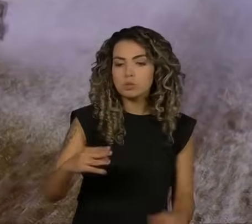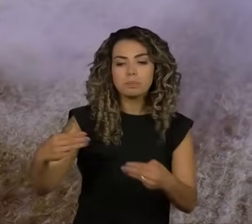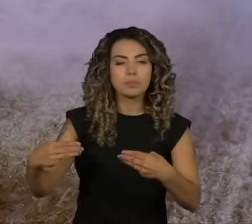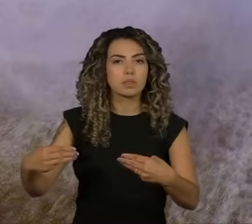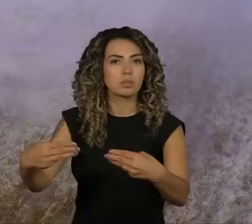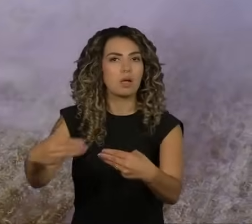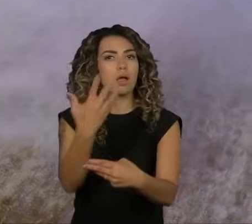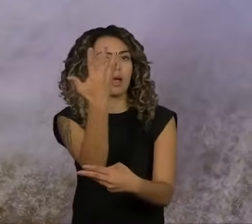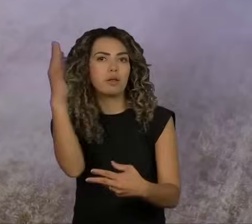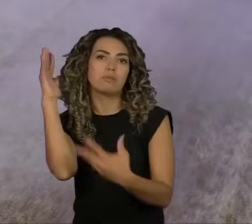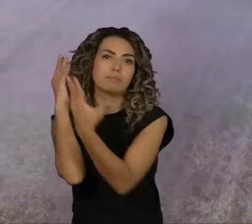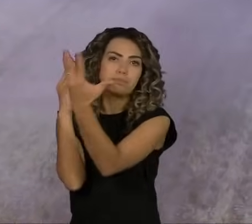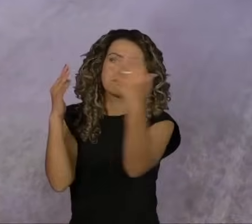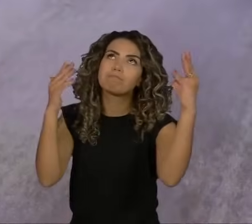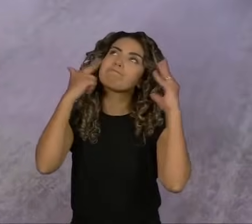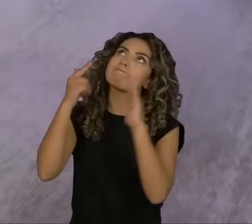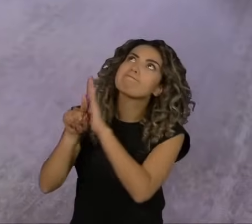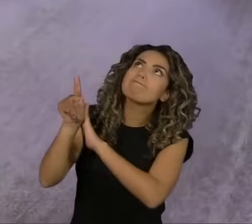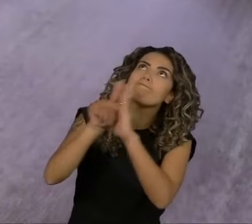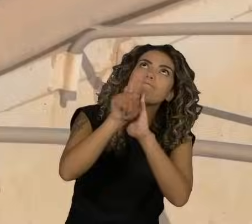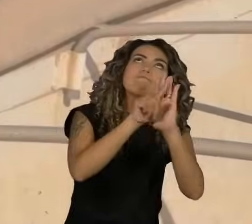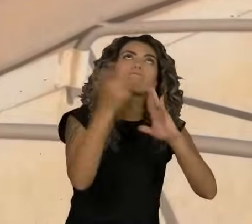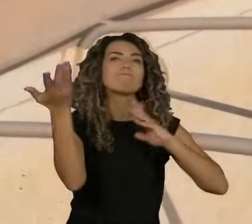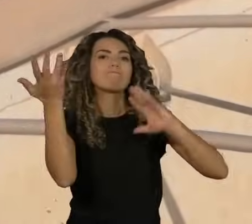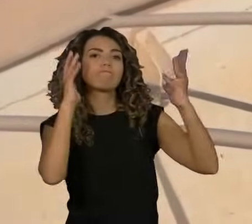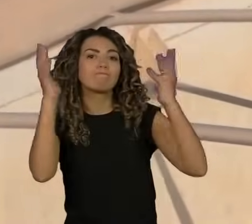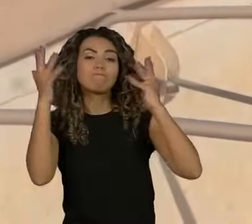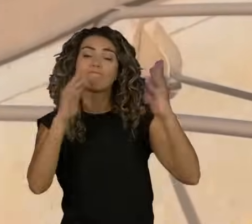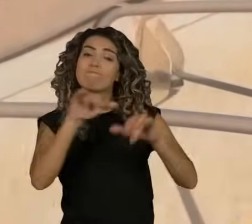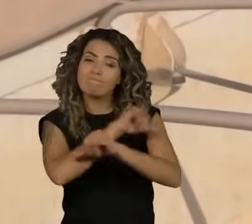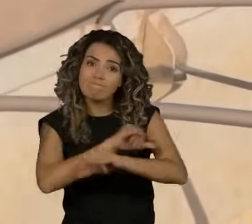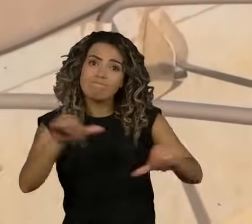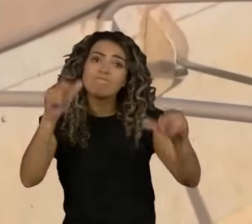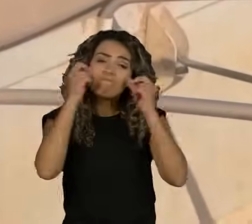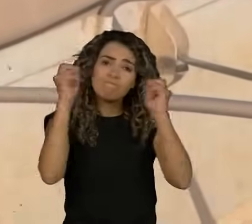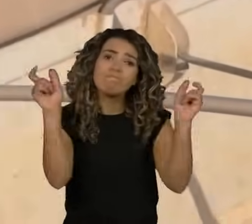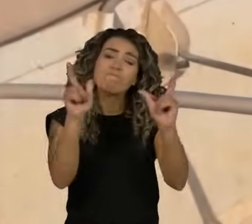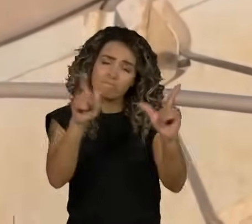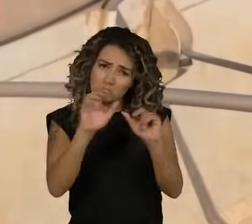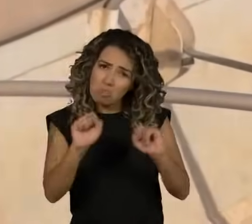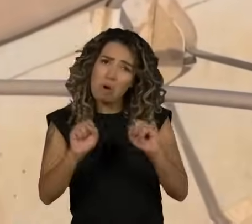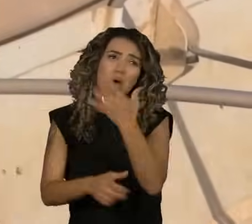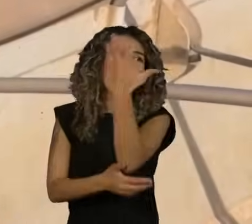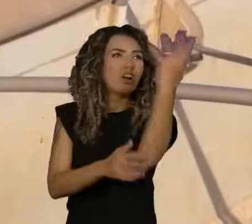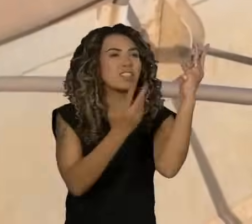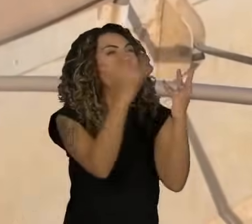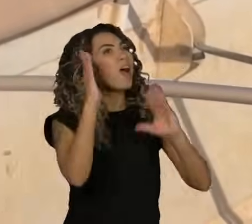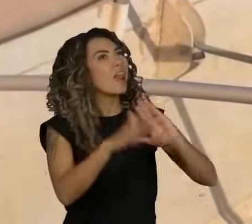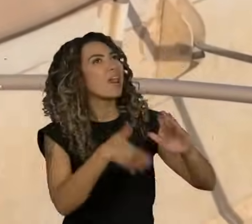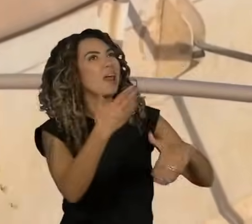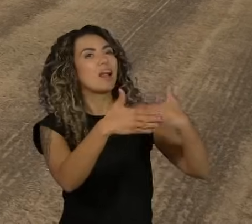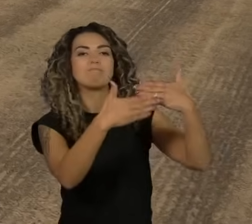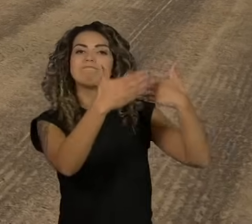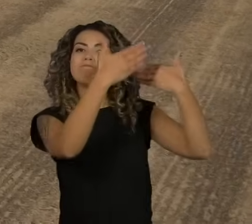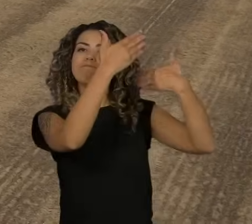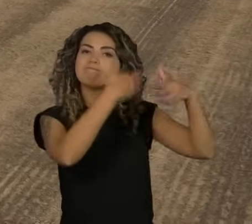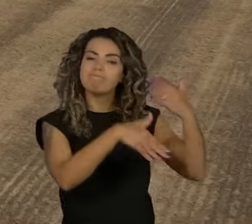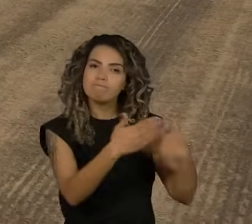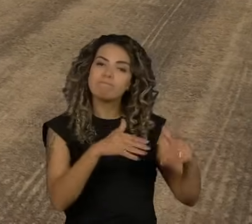Ambiente e Mudança do Clima alerta para o risco de mais um retrocesso ambiental, com a decisão do CAD,